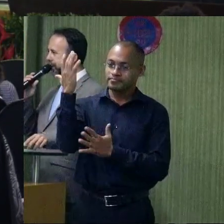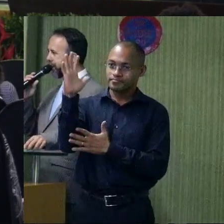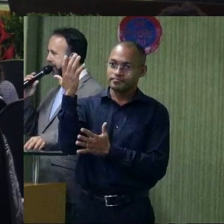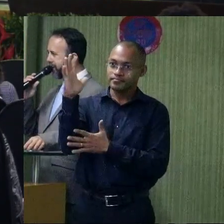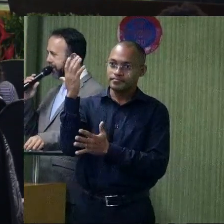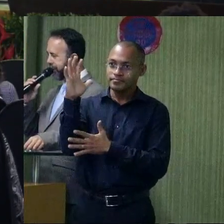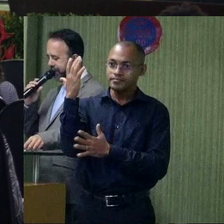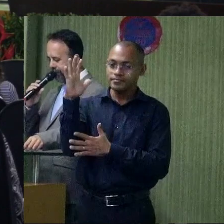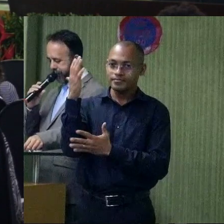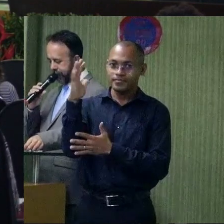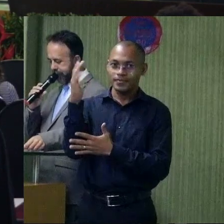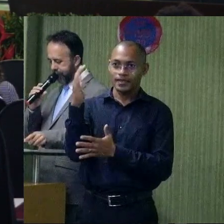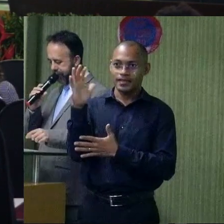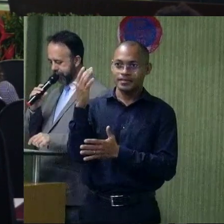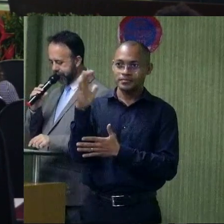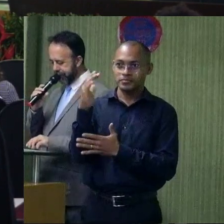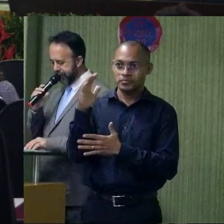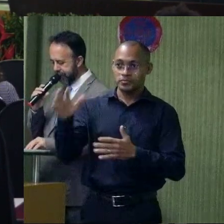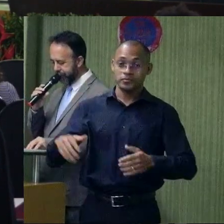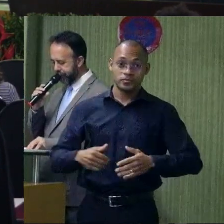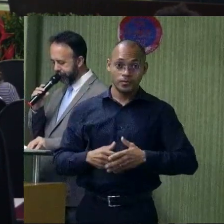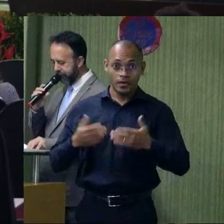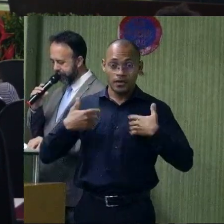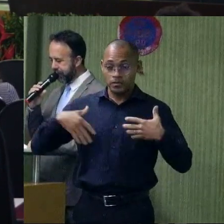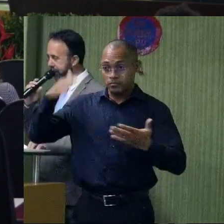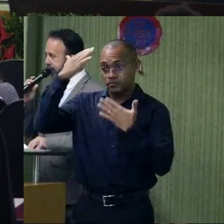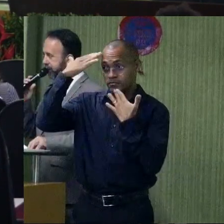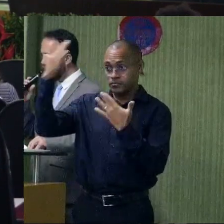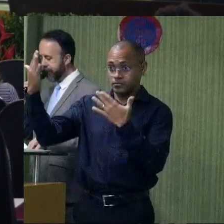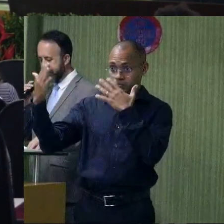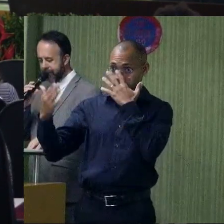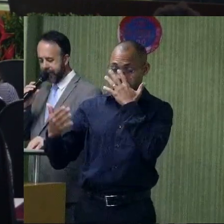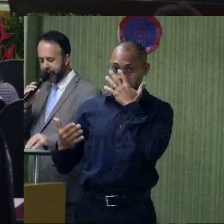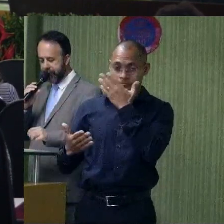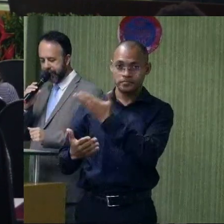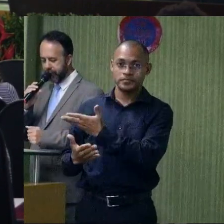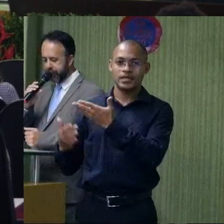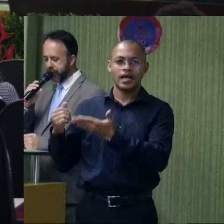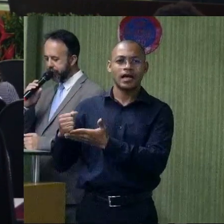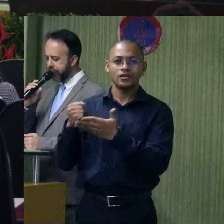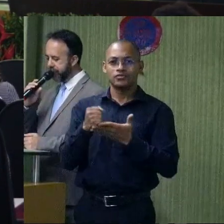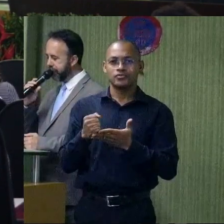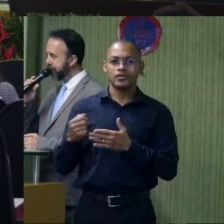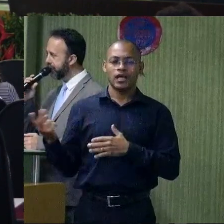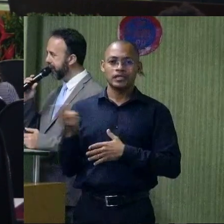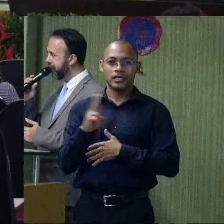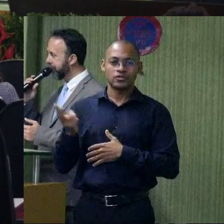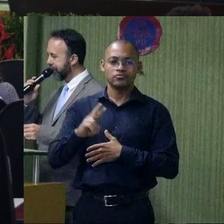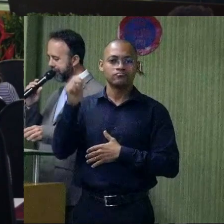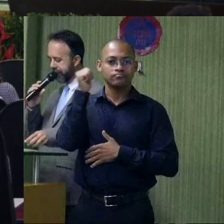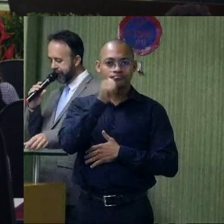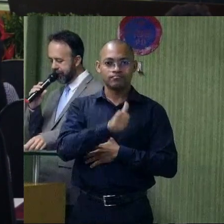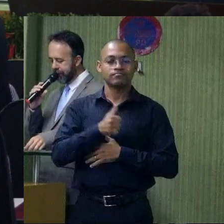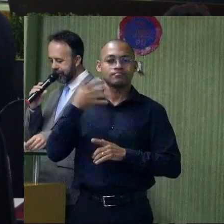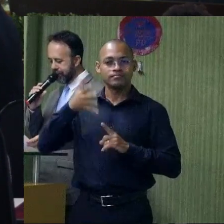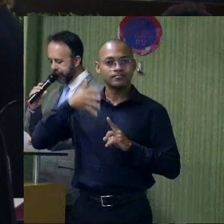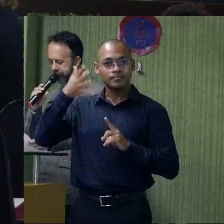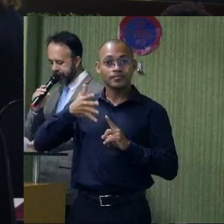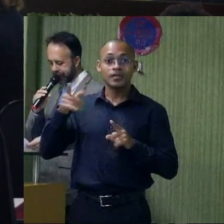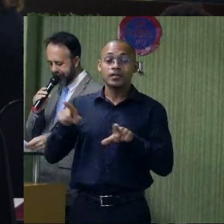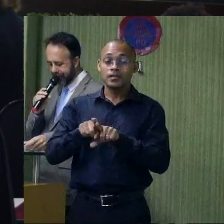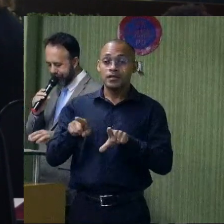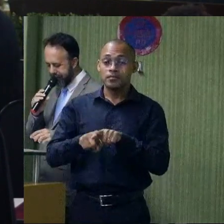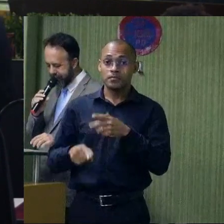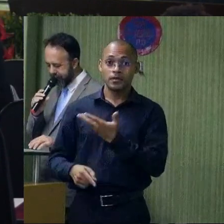agradecemos assim imensamente a participação a grande colaboração das duas expositoras bem como também da